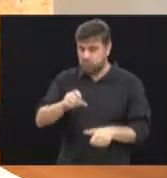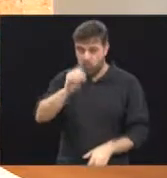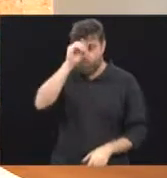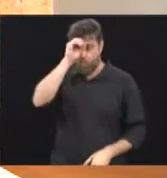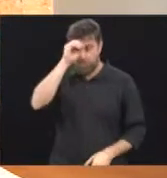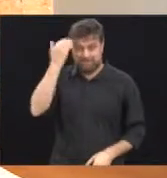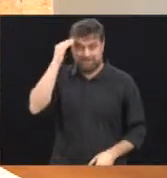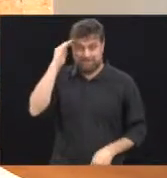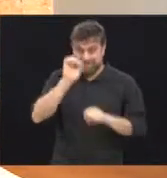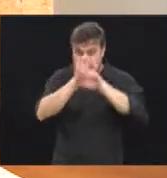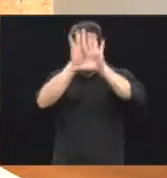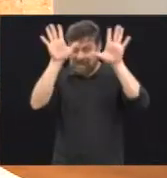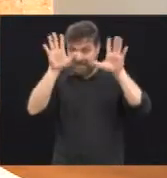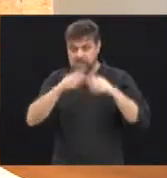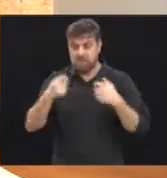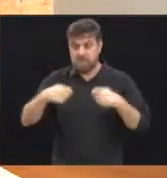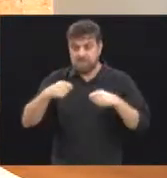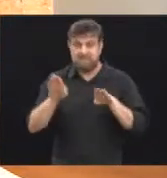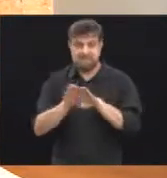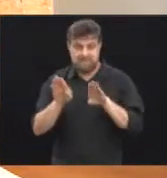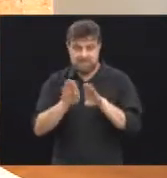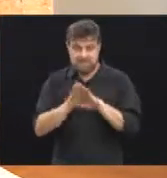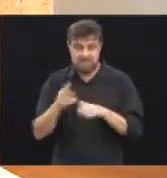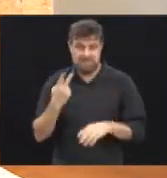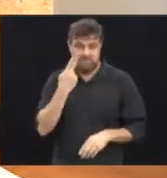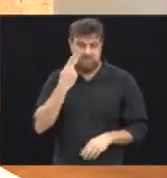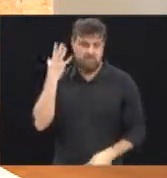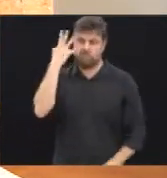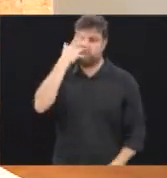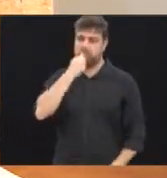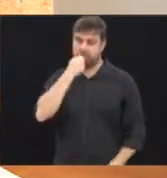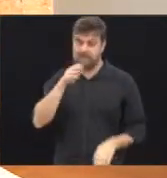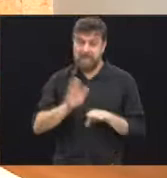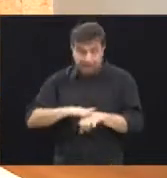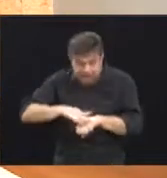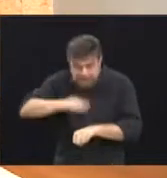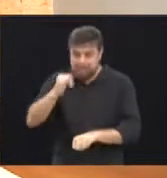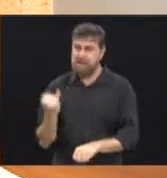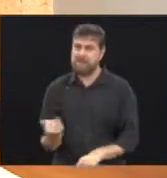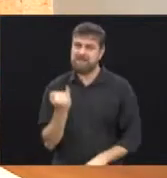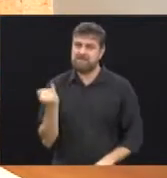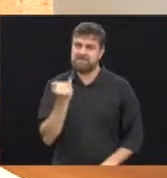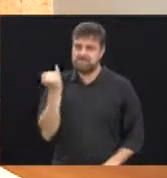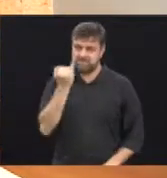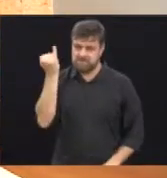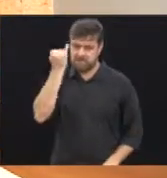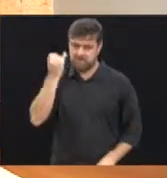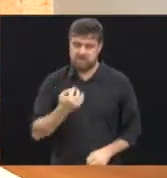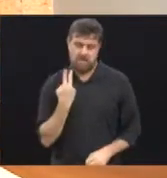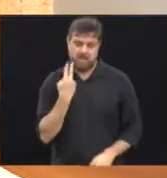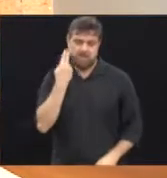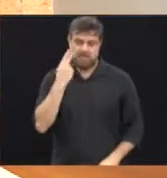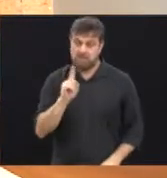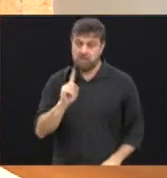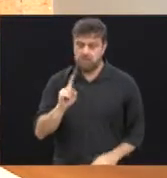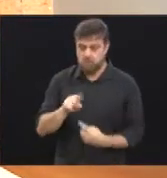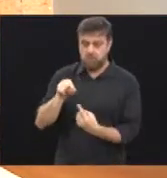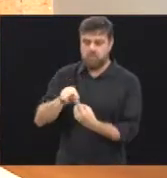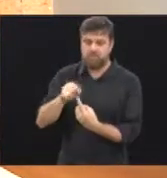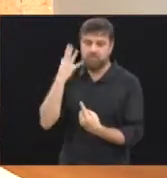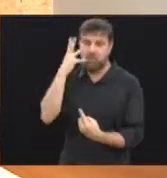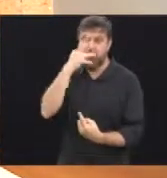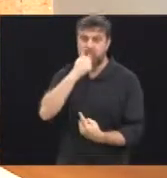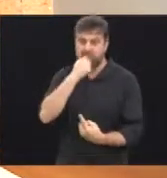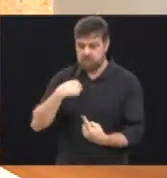mais comum ser discutida a cirurgia estética, mas ela é tão ou mais importante que é propriamente a cirurgia estética da